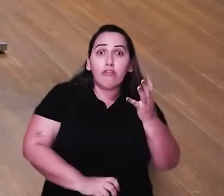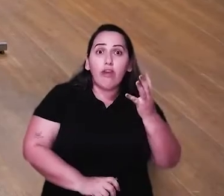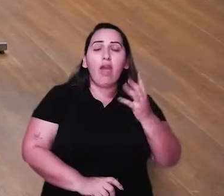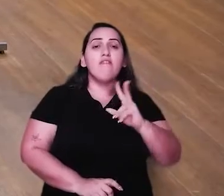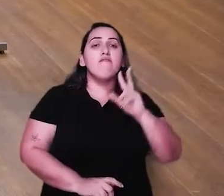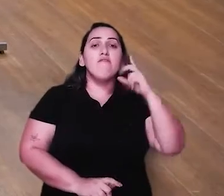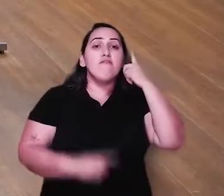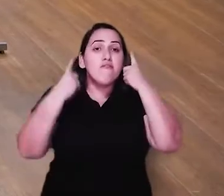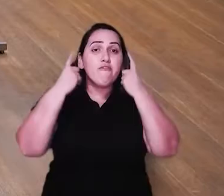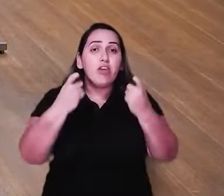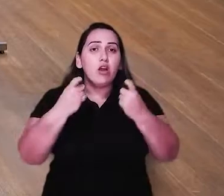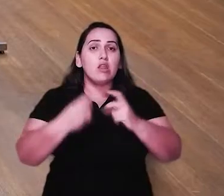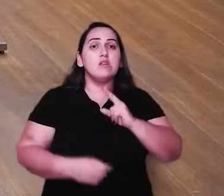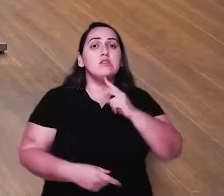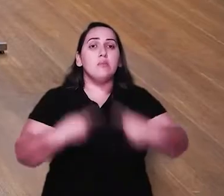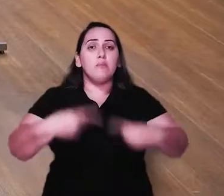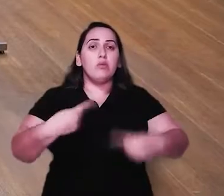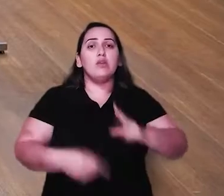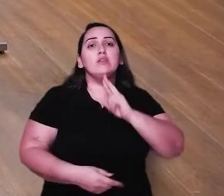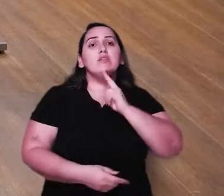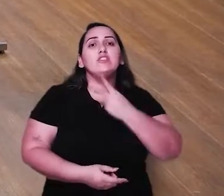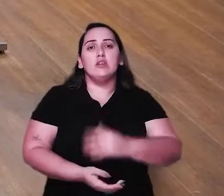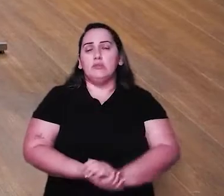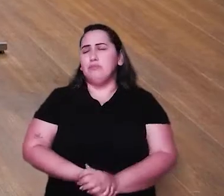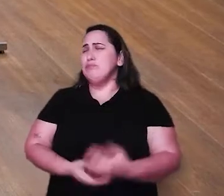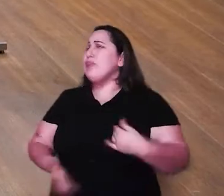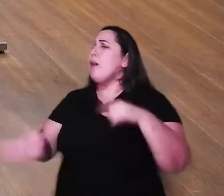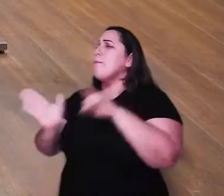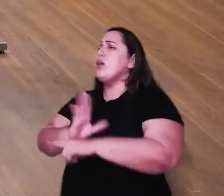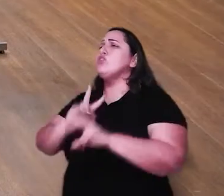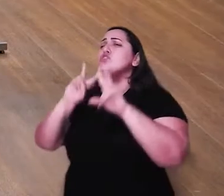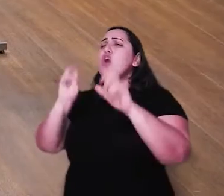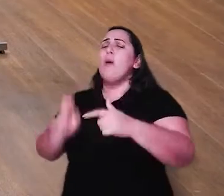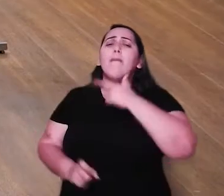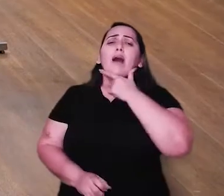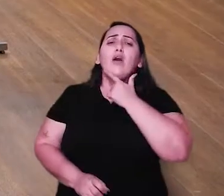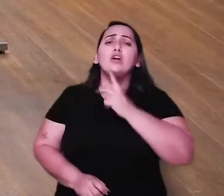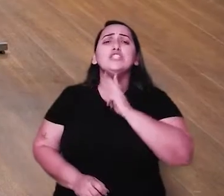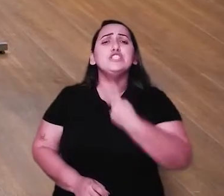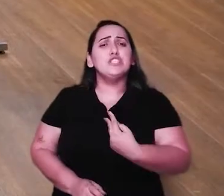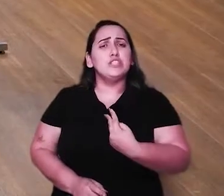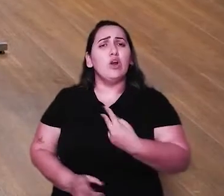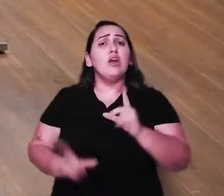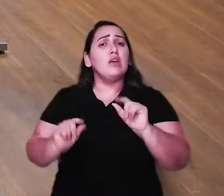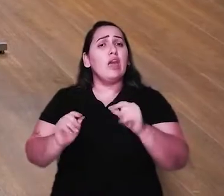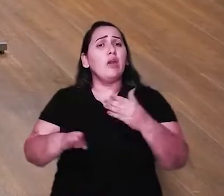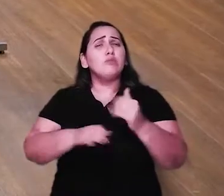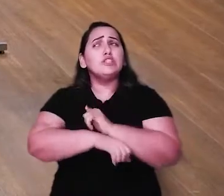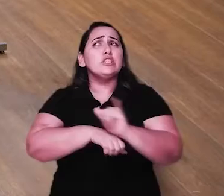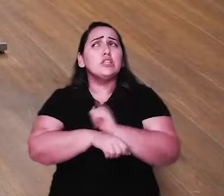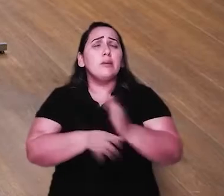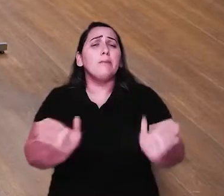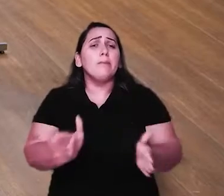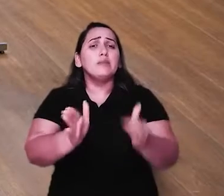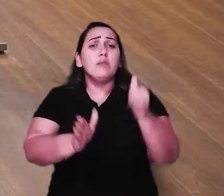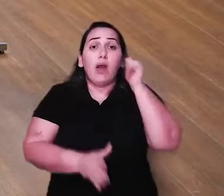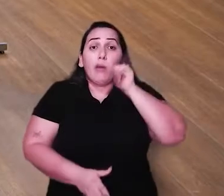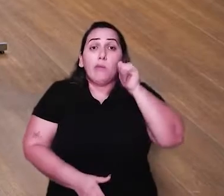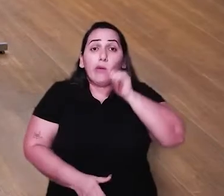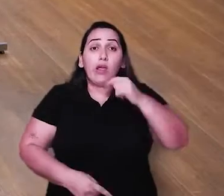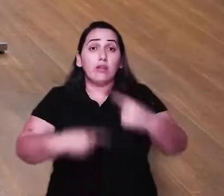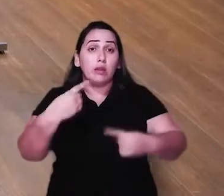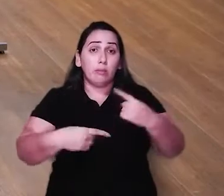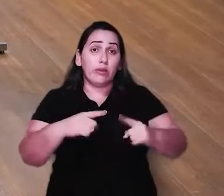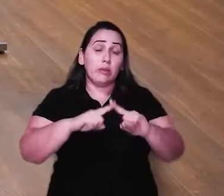questões de violência política de gênero. Vamos falar um pouquinho da cota de gênero, né? Que é uma maneira de estimular a participação das mulheres